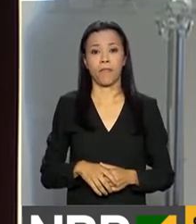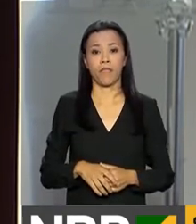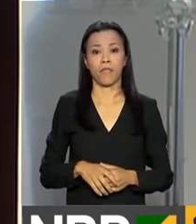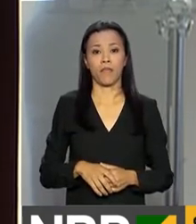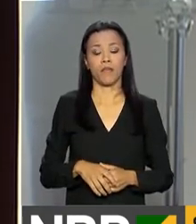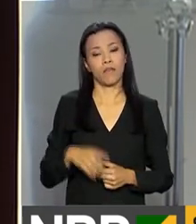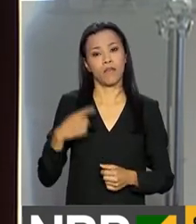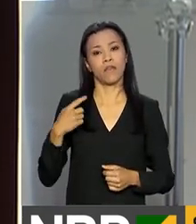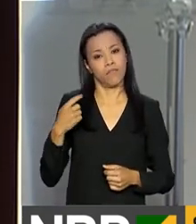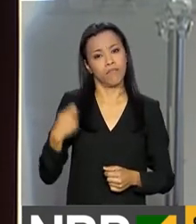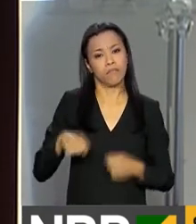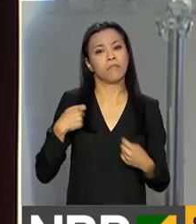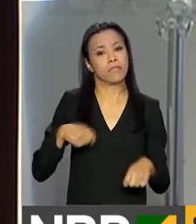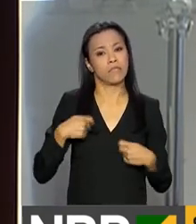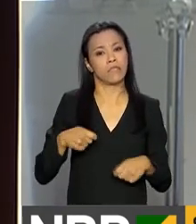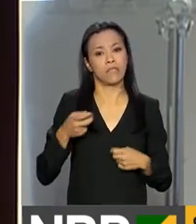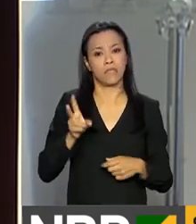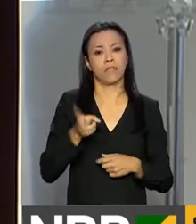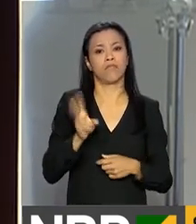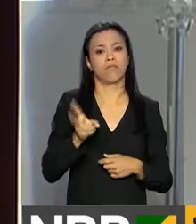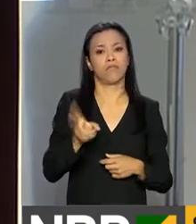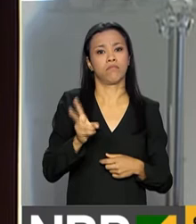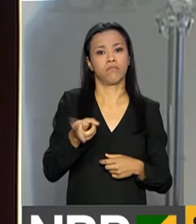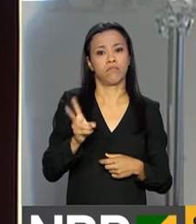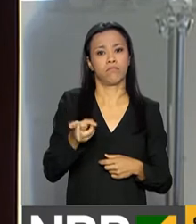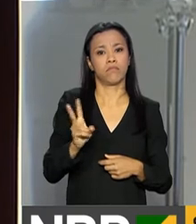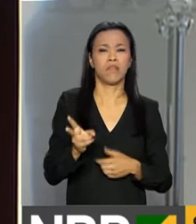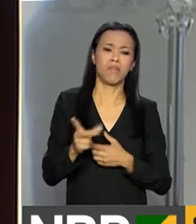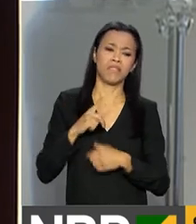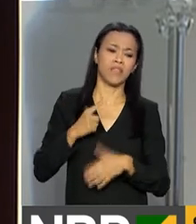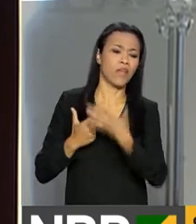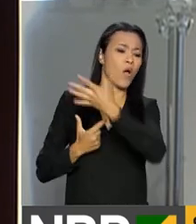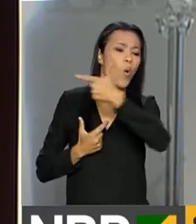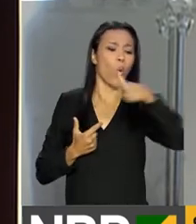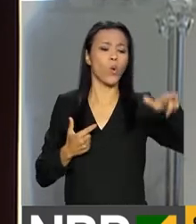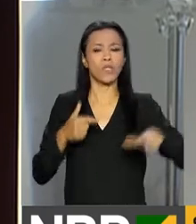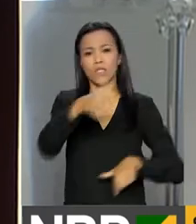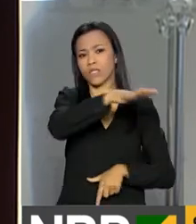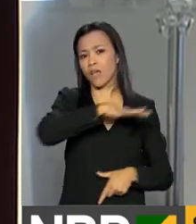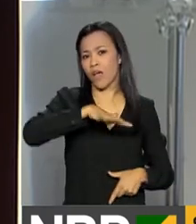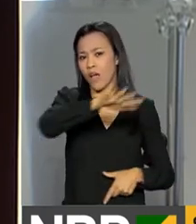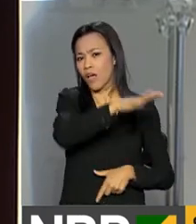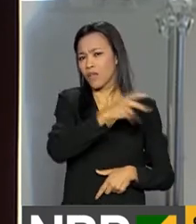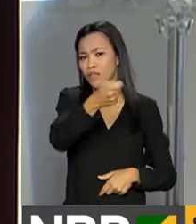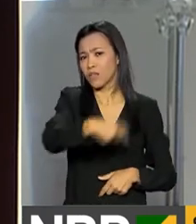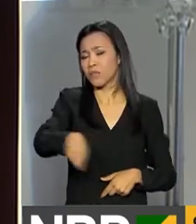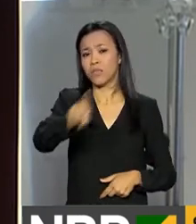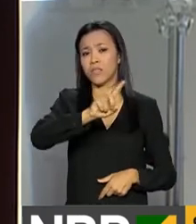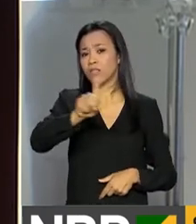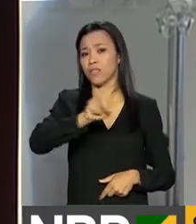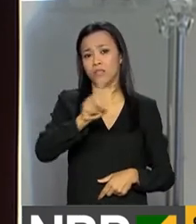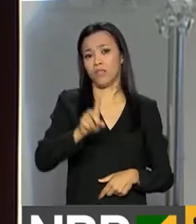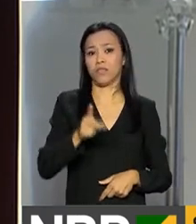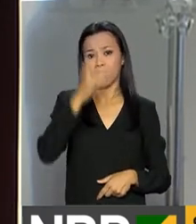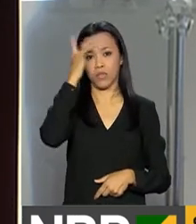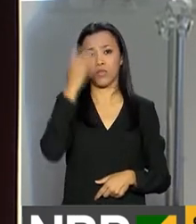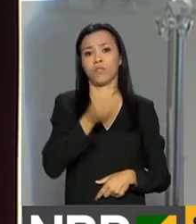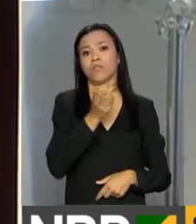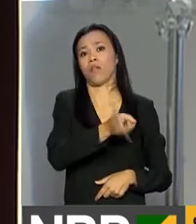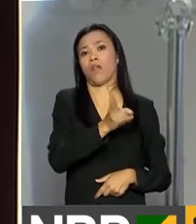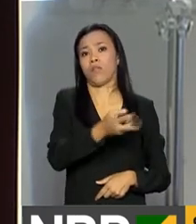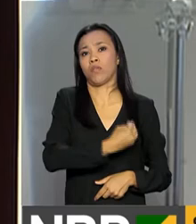de ser necessário, né, alguma estabilidade, mas tem áreas que são completamente desnecessárias. E nos últimos anos,